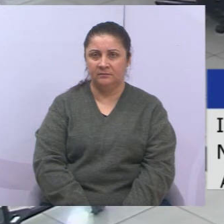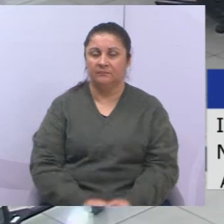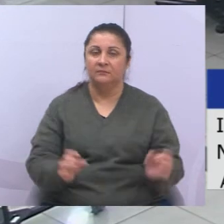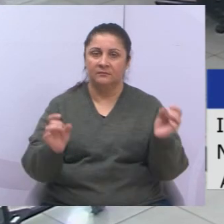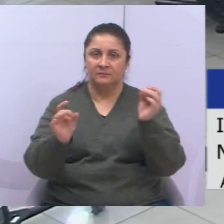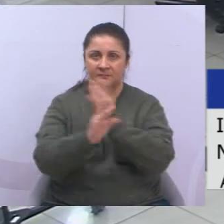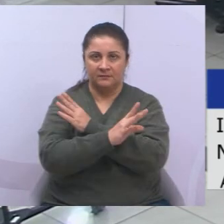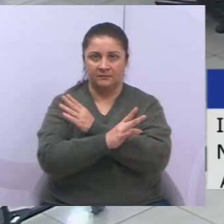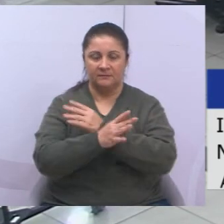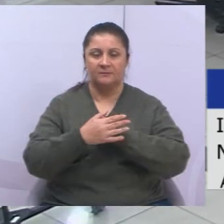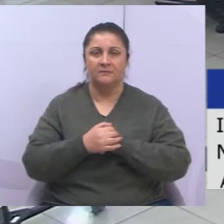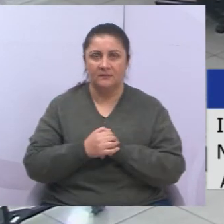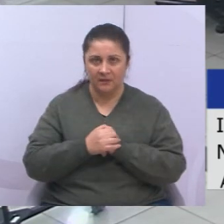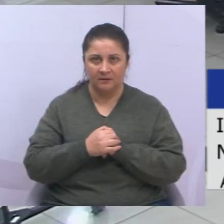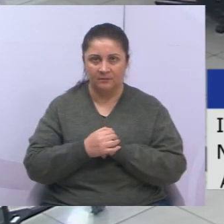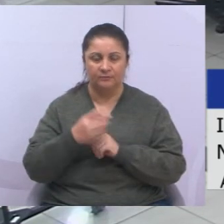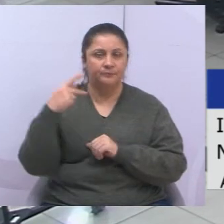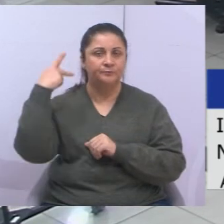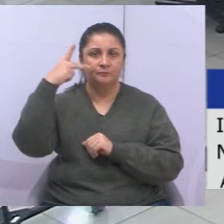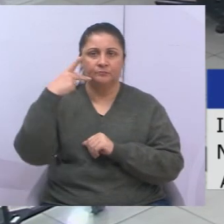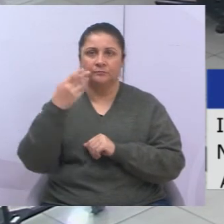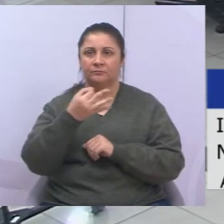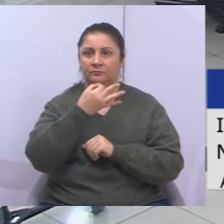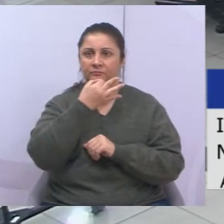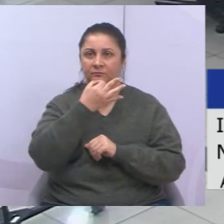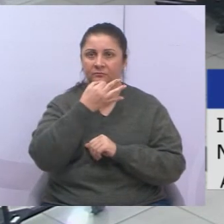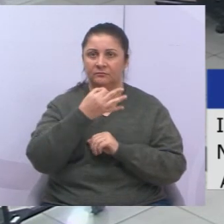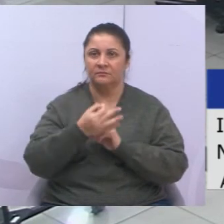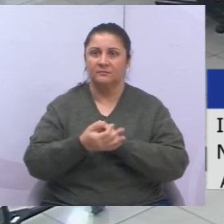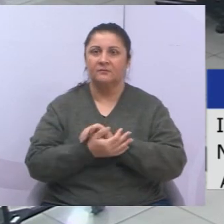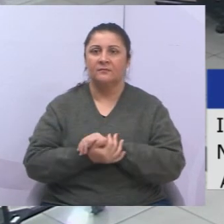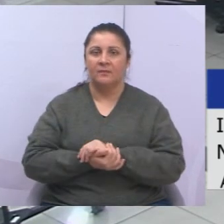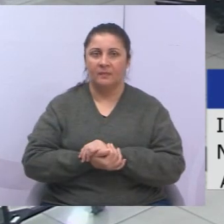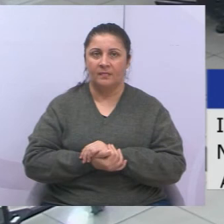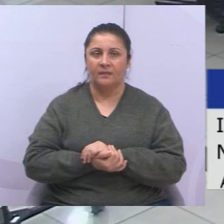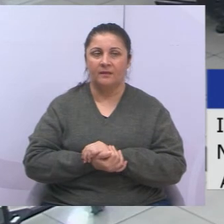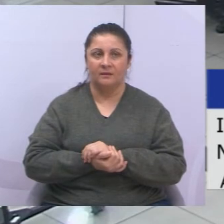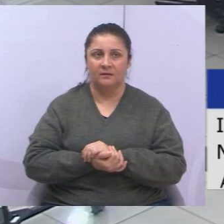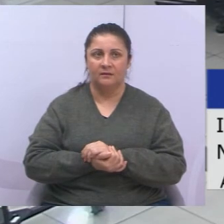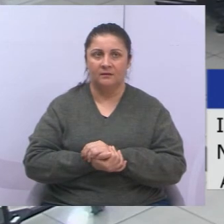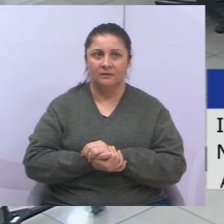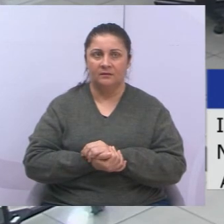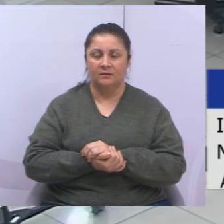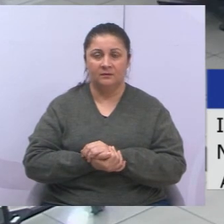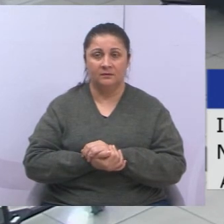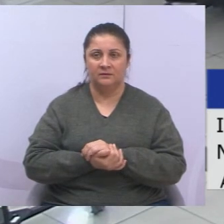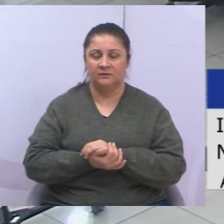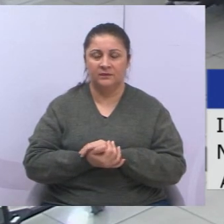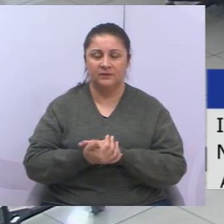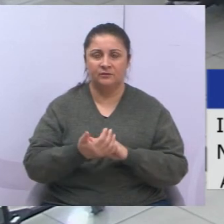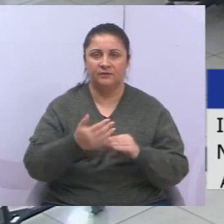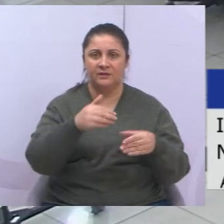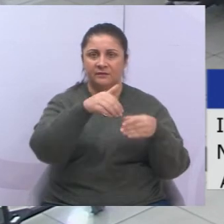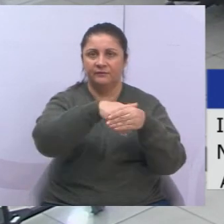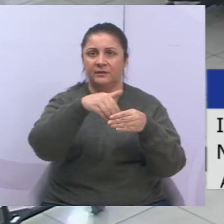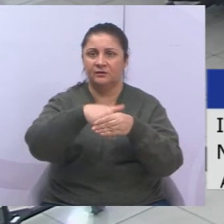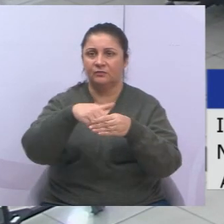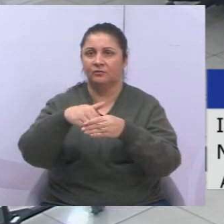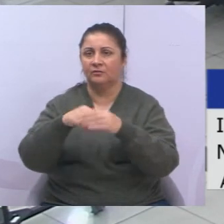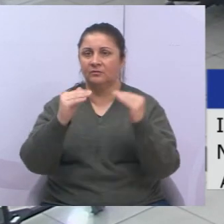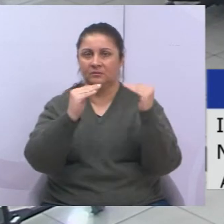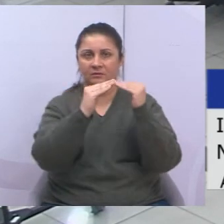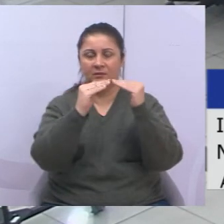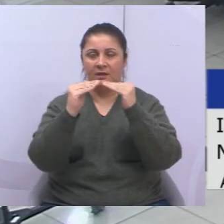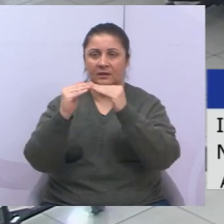Não havendo mais nenhum vereador que desejando a discutir a matéria, peço ao primeiro secretário que proceda à votação nominal do projeto na forma